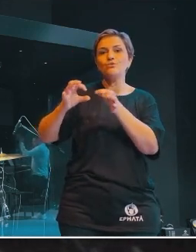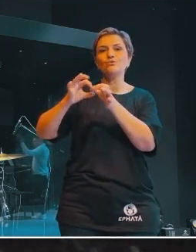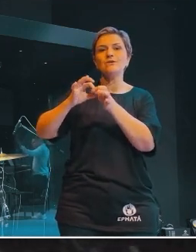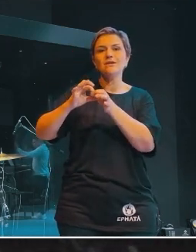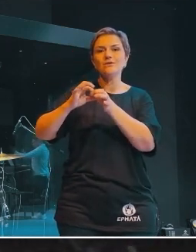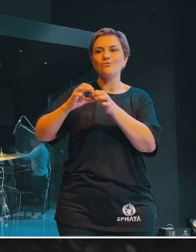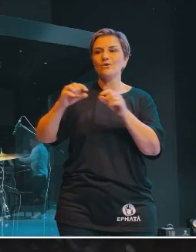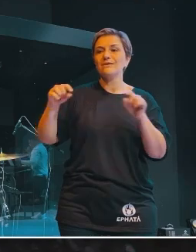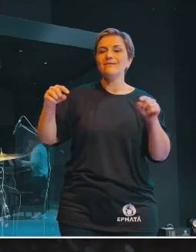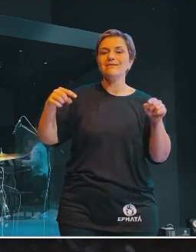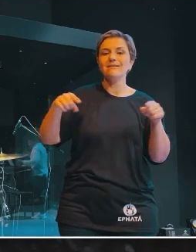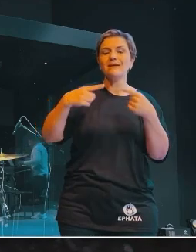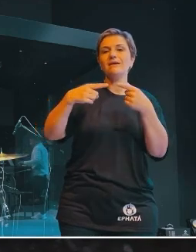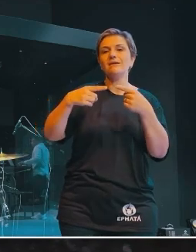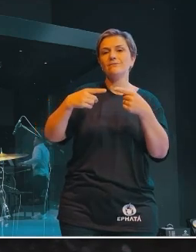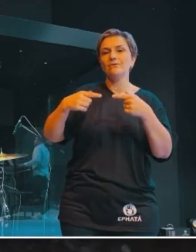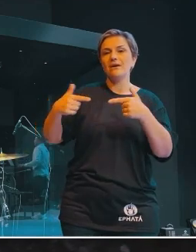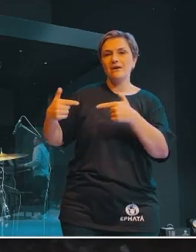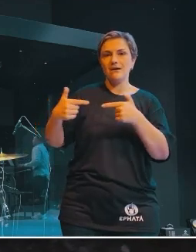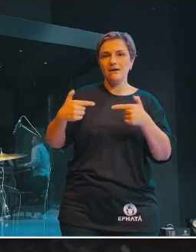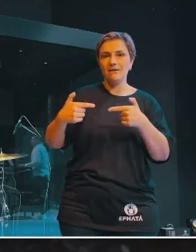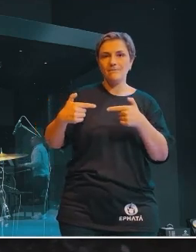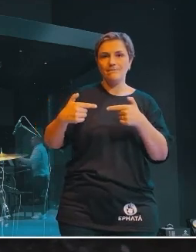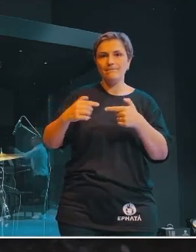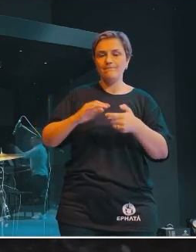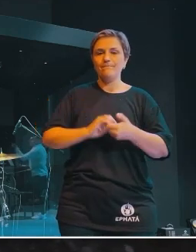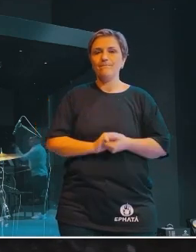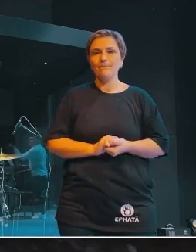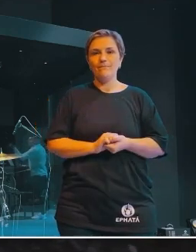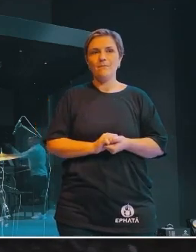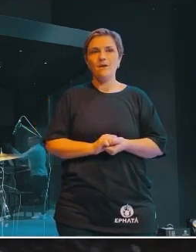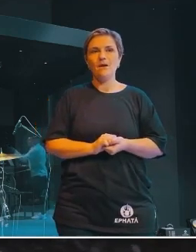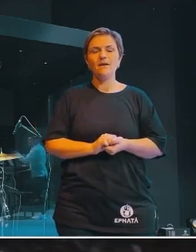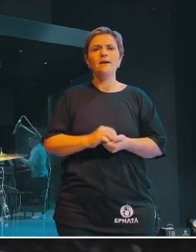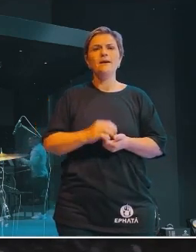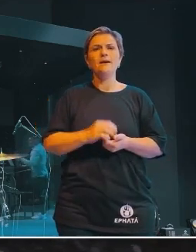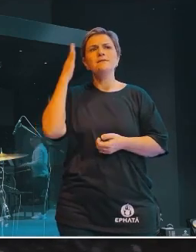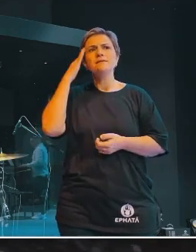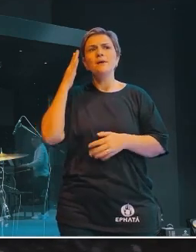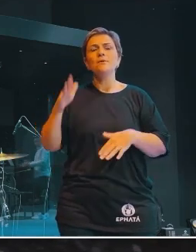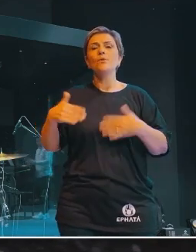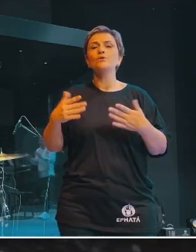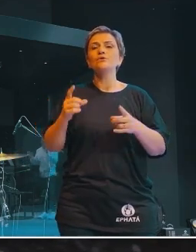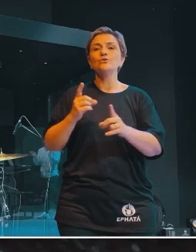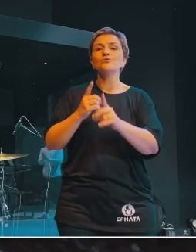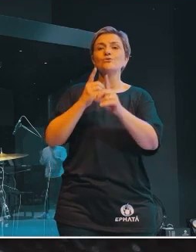posso dizer algo para alguém nessa noite? Sabe quando é que você descobre o teu potencial?